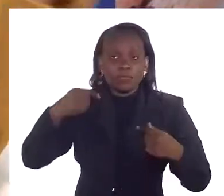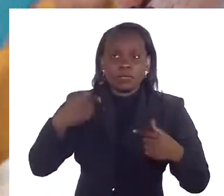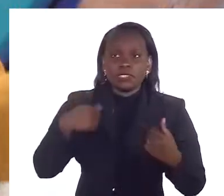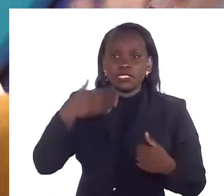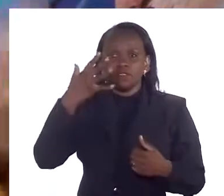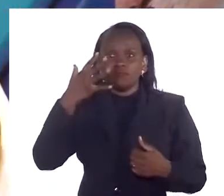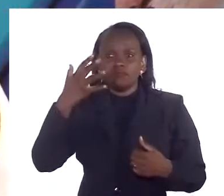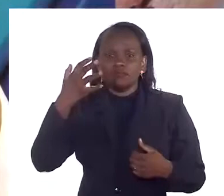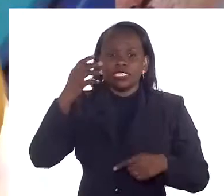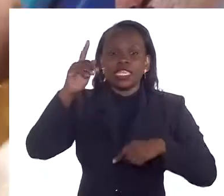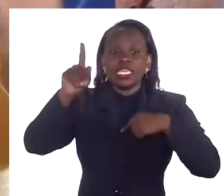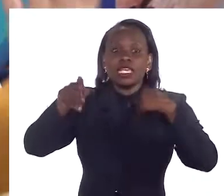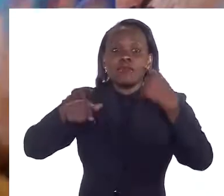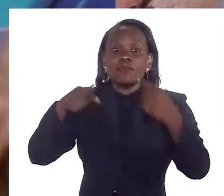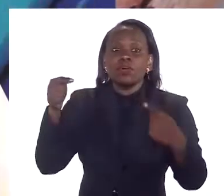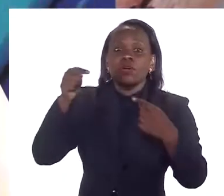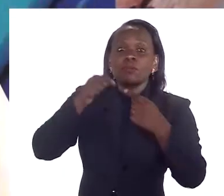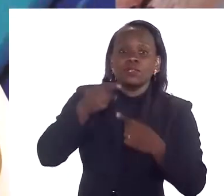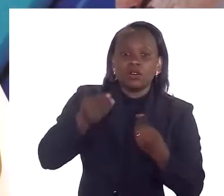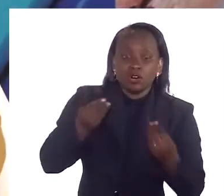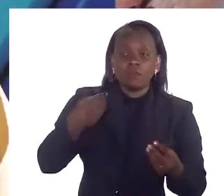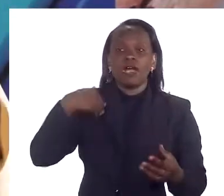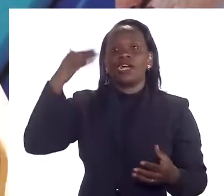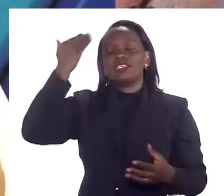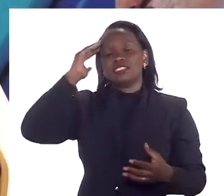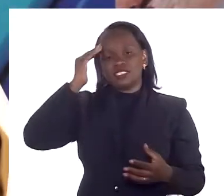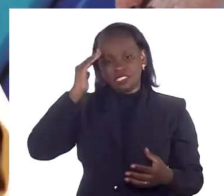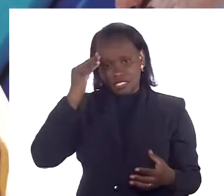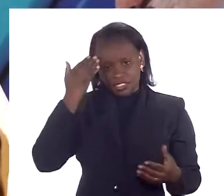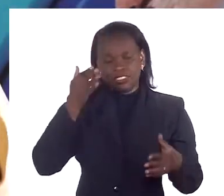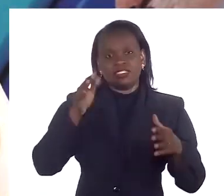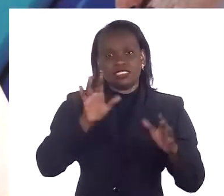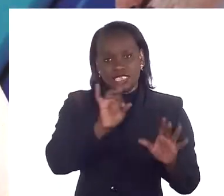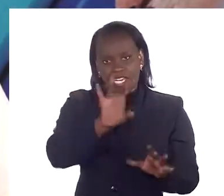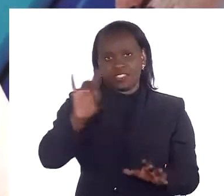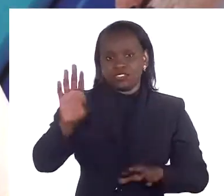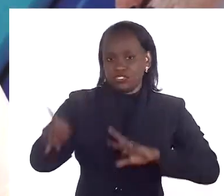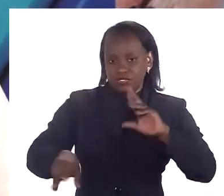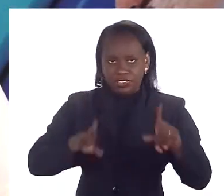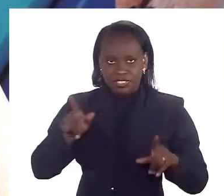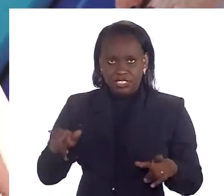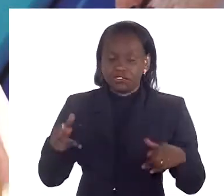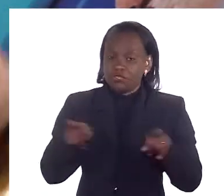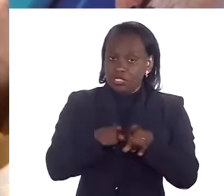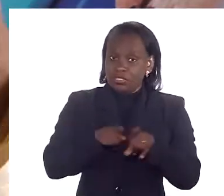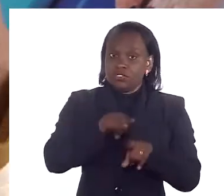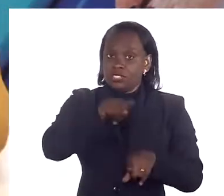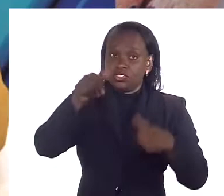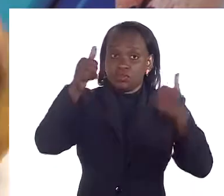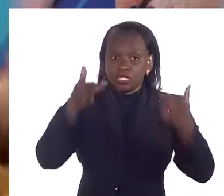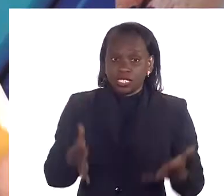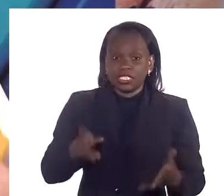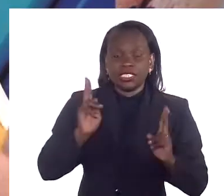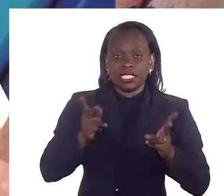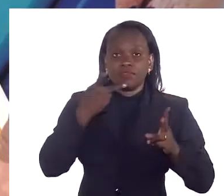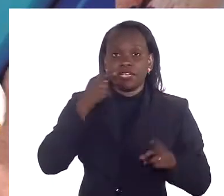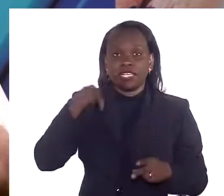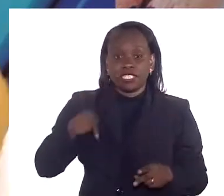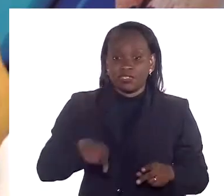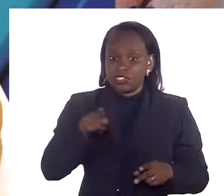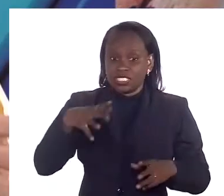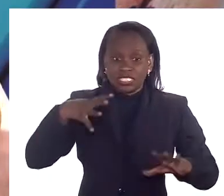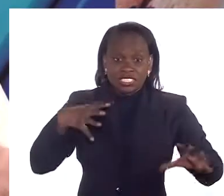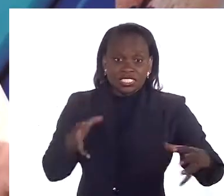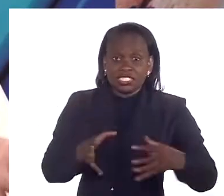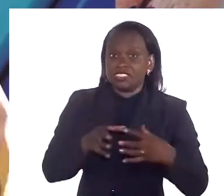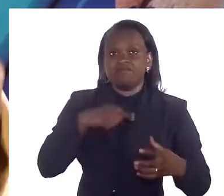porque ela precisa ser envolvida por aquilo para poder compreender. Então, assim, o que vocês estão falando também, e o que a gente fala sempre aqui na educação, é se